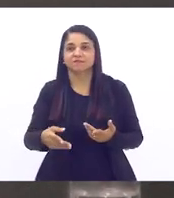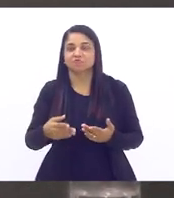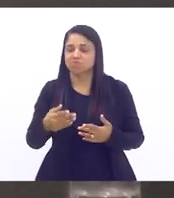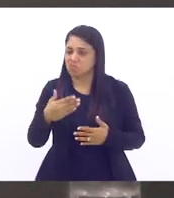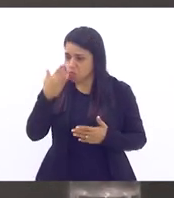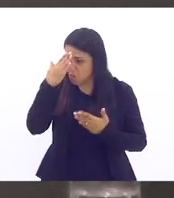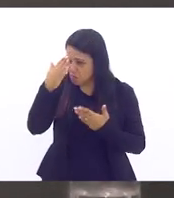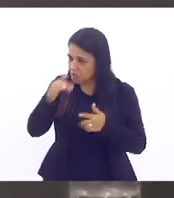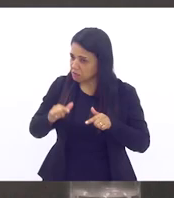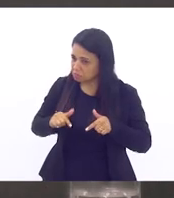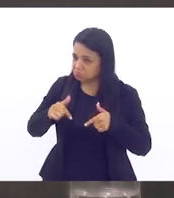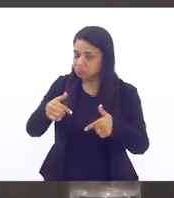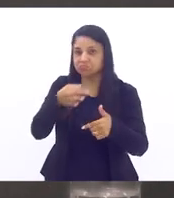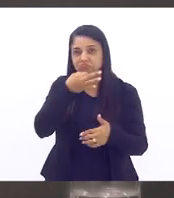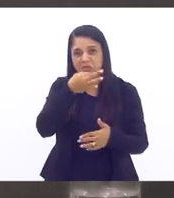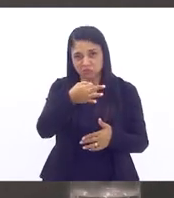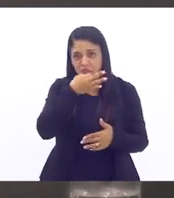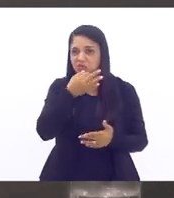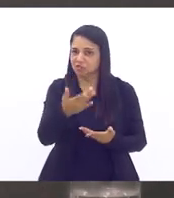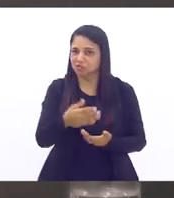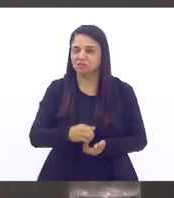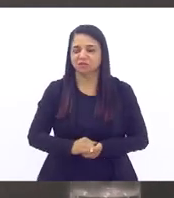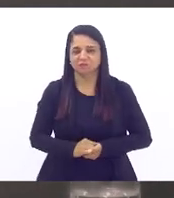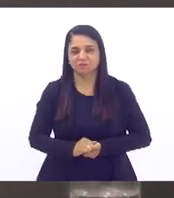iniciativa pela dica